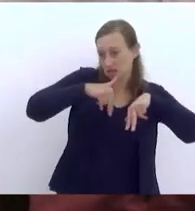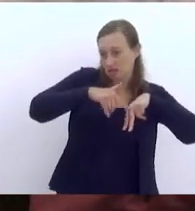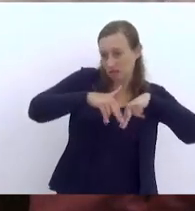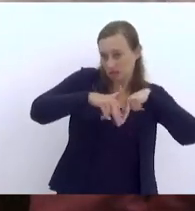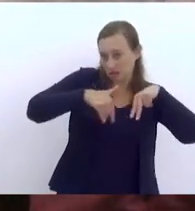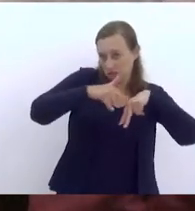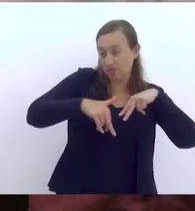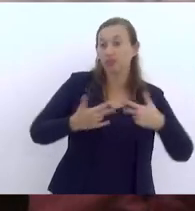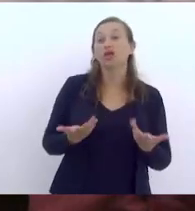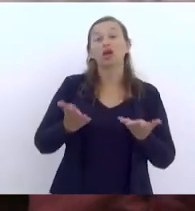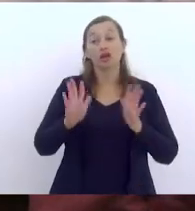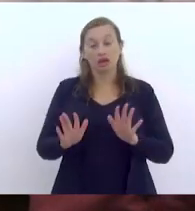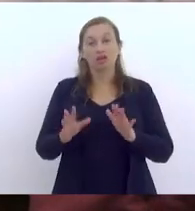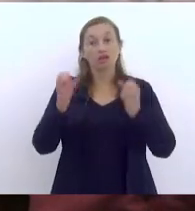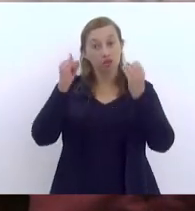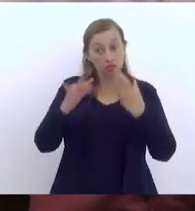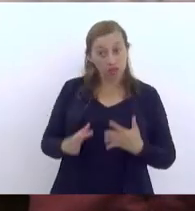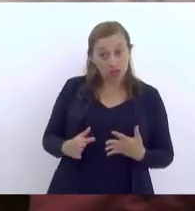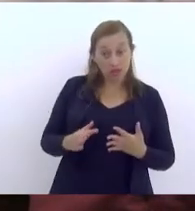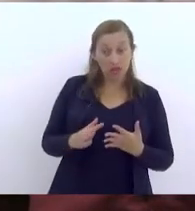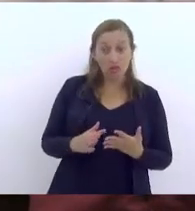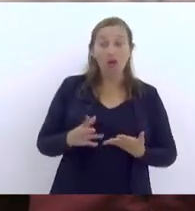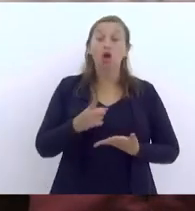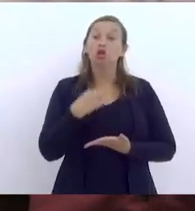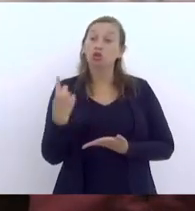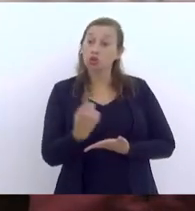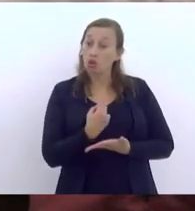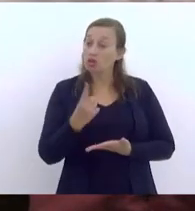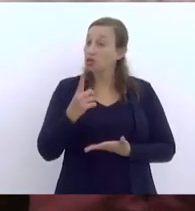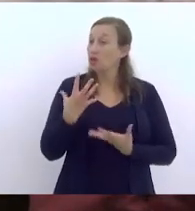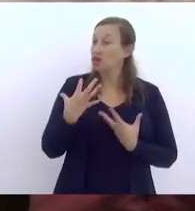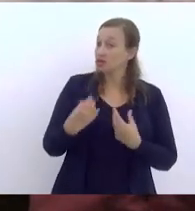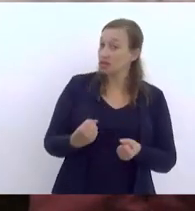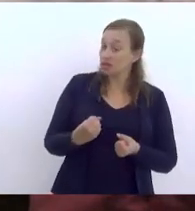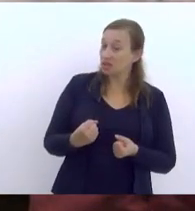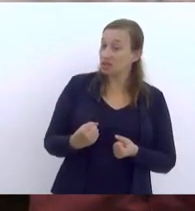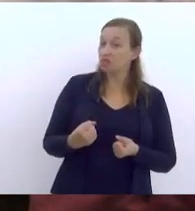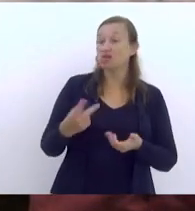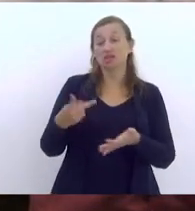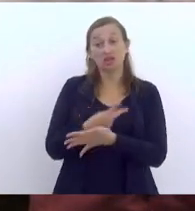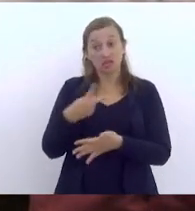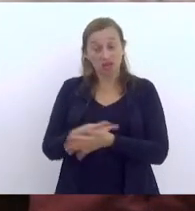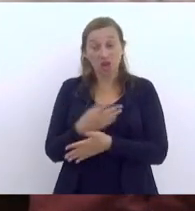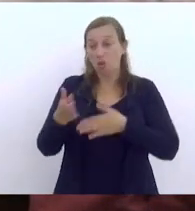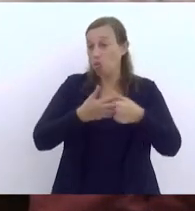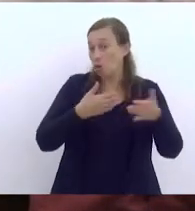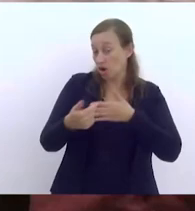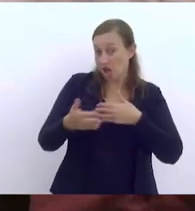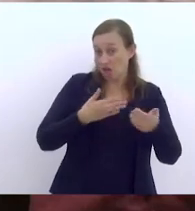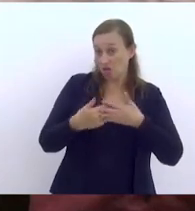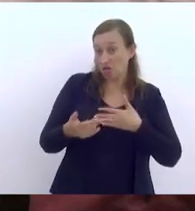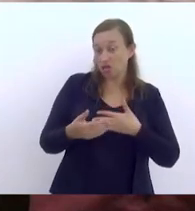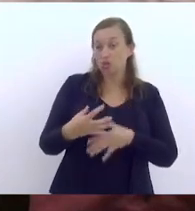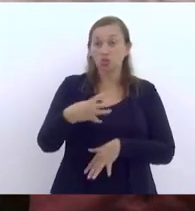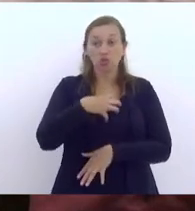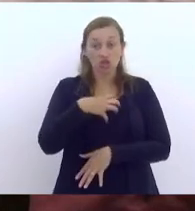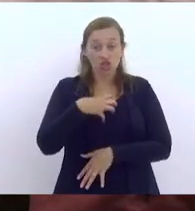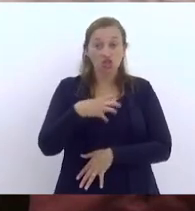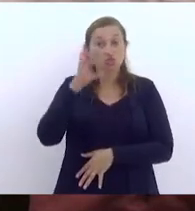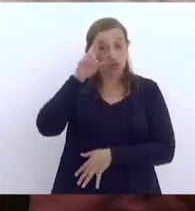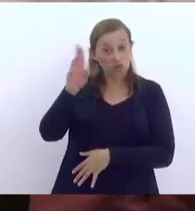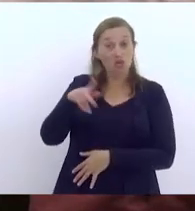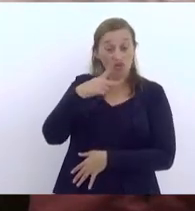respeitados. Era esse esclarecimento, dizendo que nós repudiamos essas agressões e qualquer uma delas, no sentido que Vossa Excelência